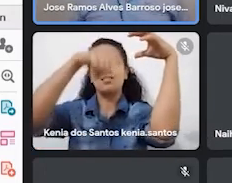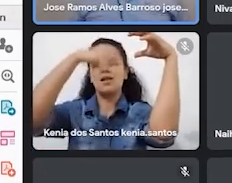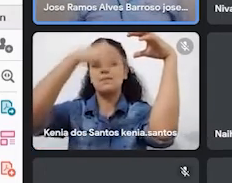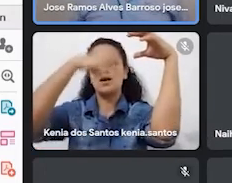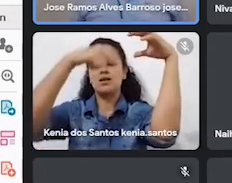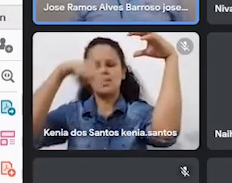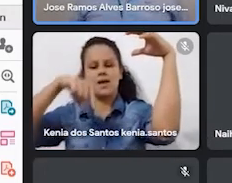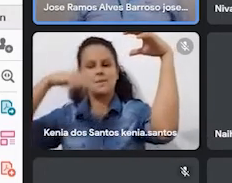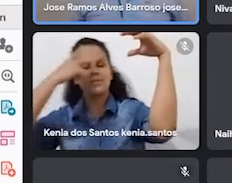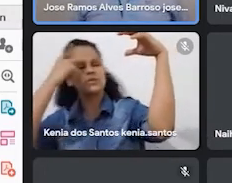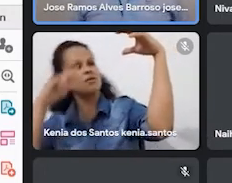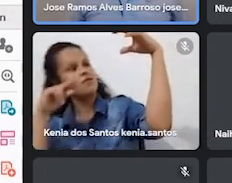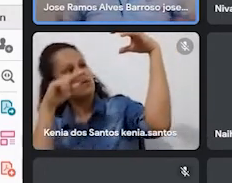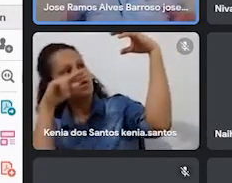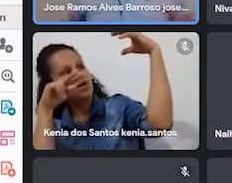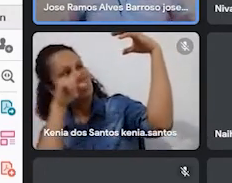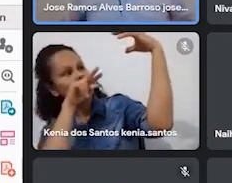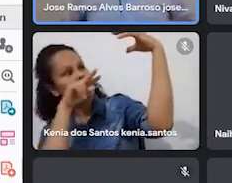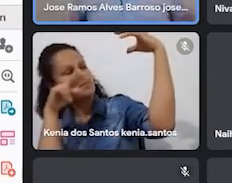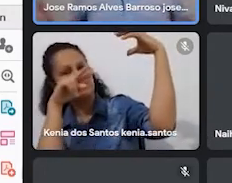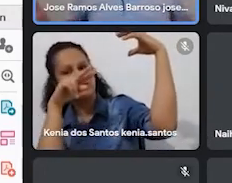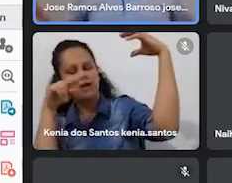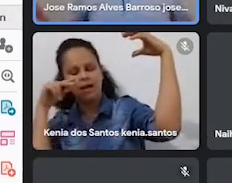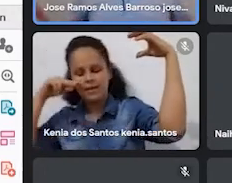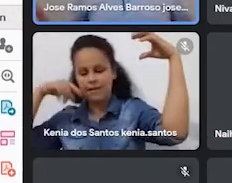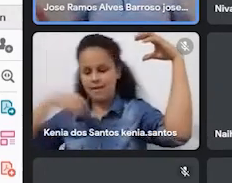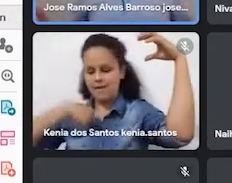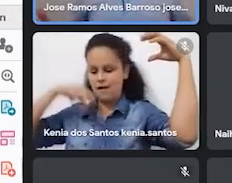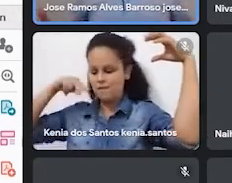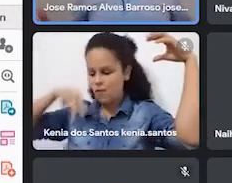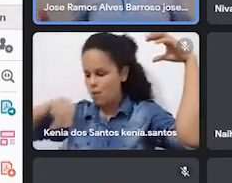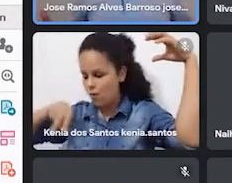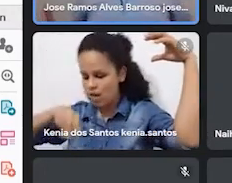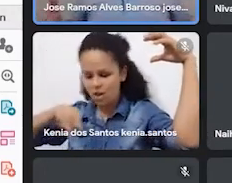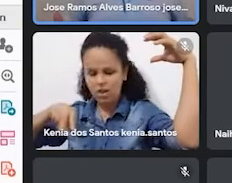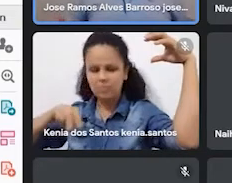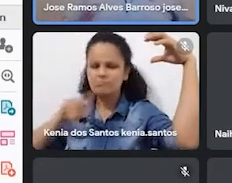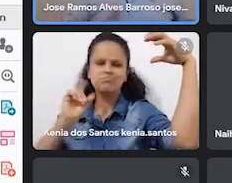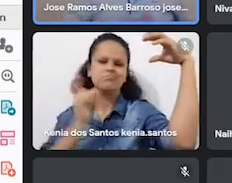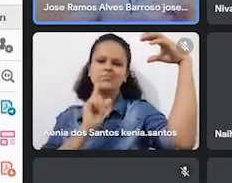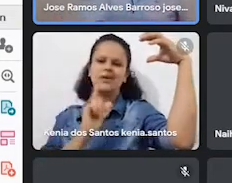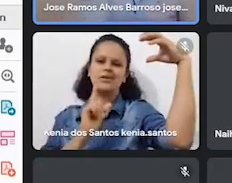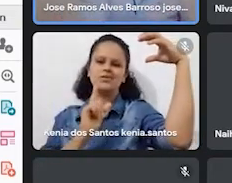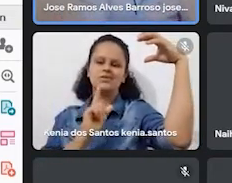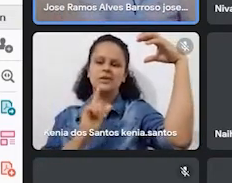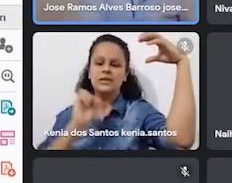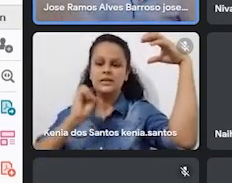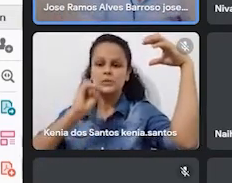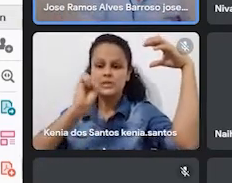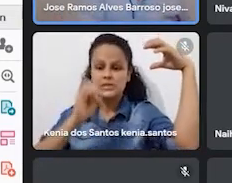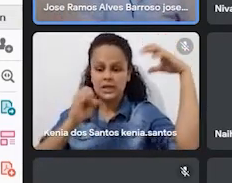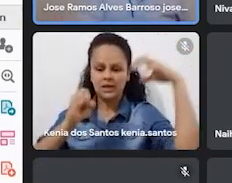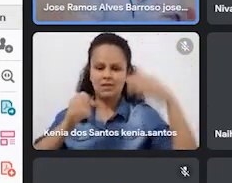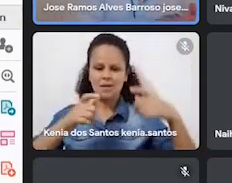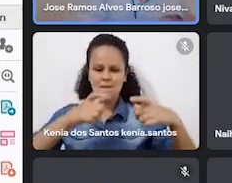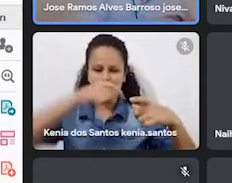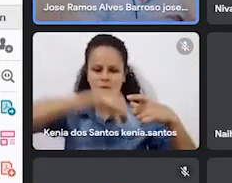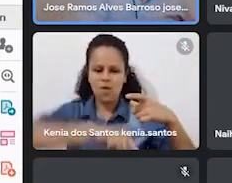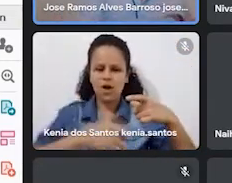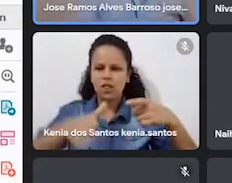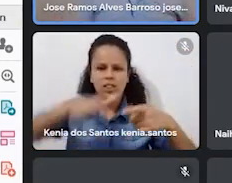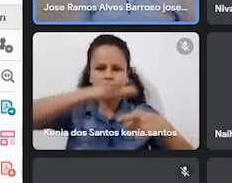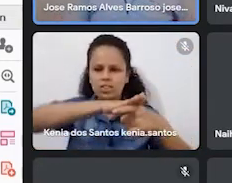cima. Ele não vai olhar para baixo, para aquele buraco, não. Se ele não tapar, o que vai acontecer?